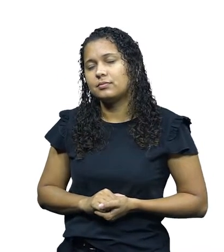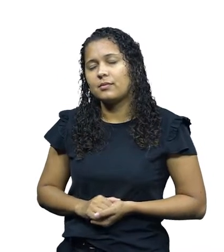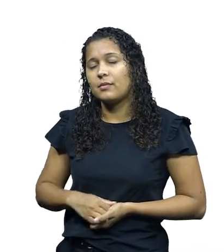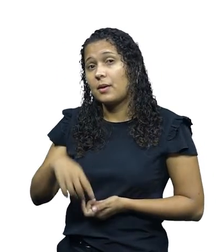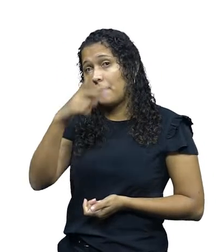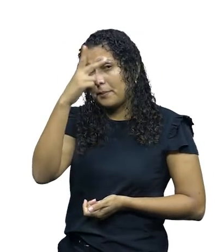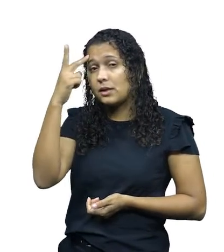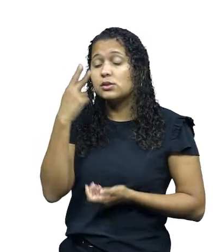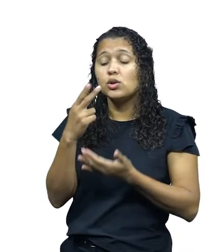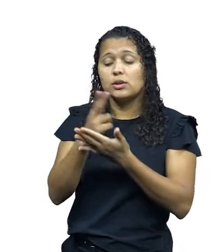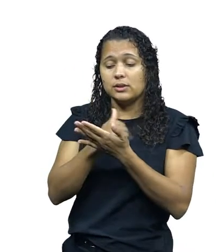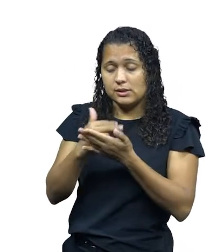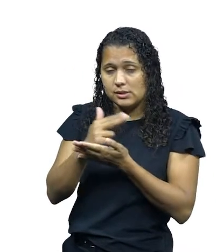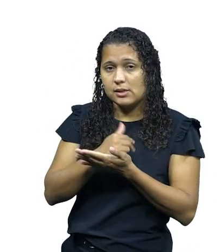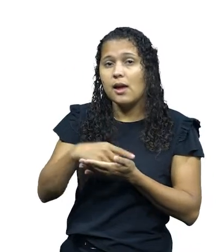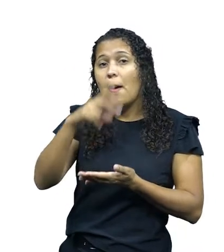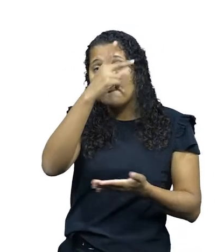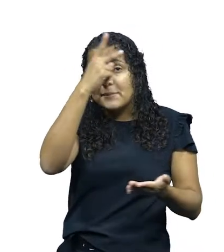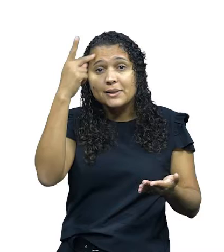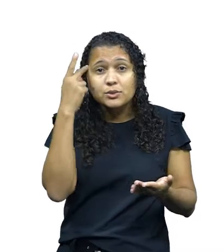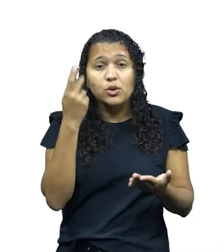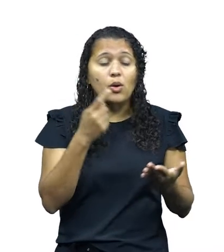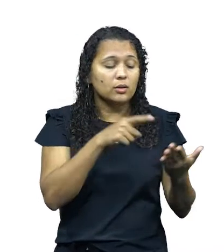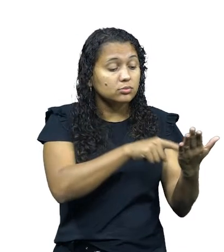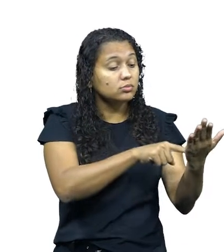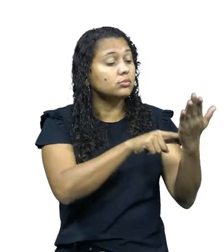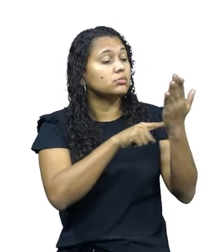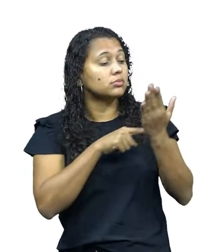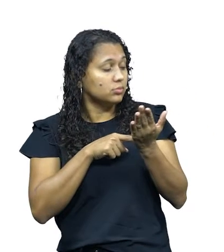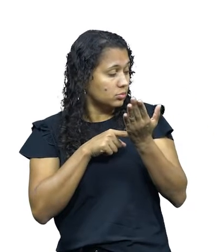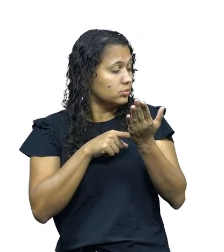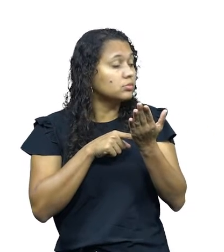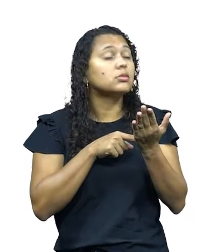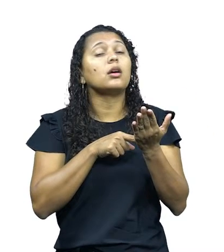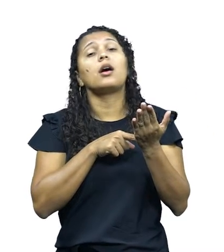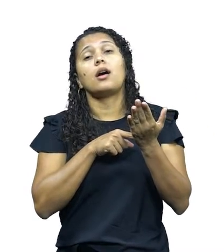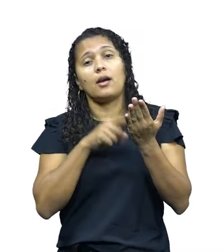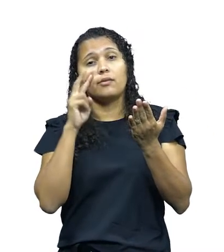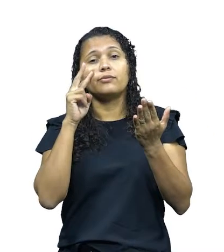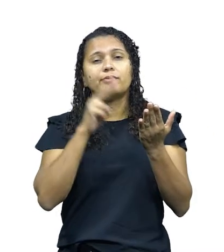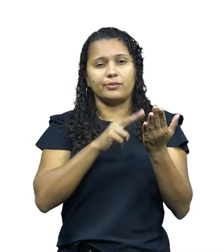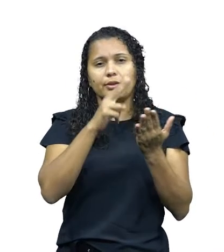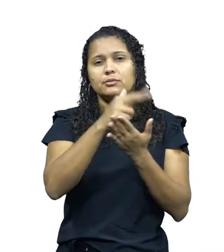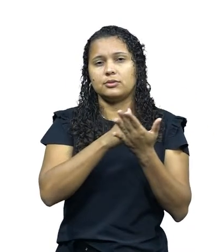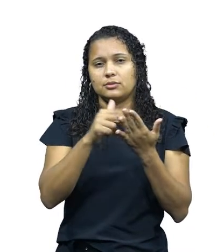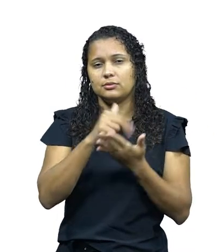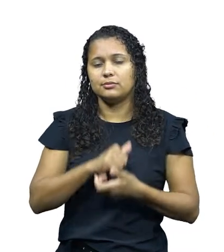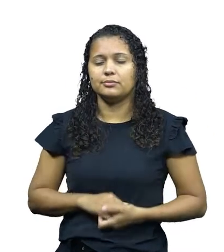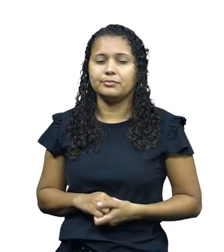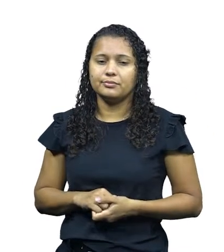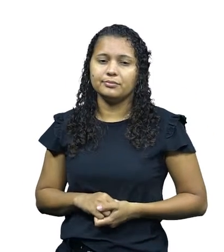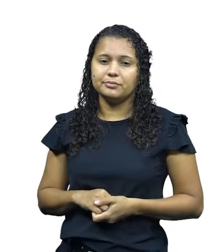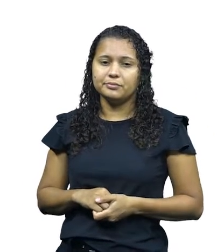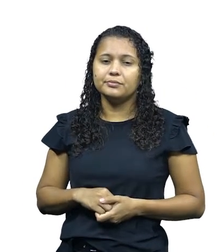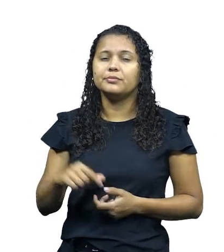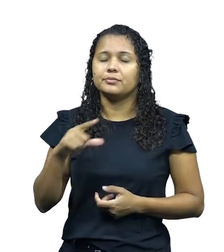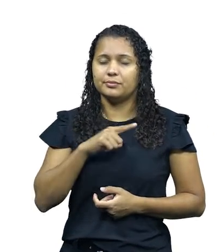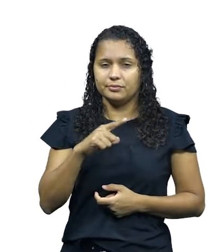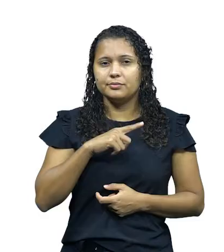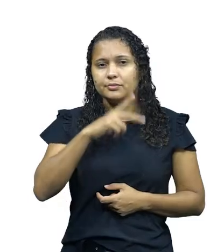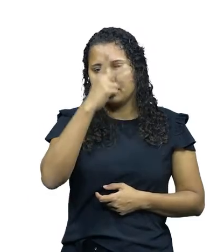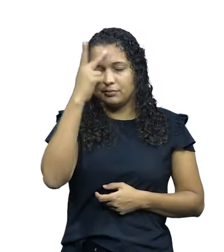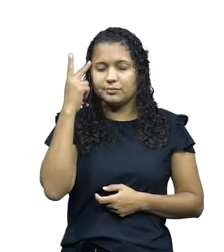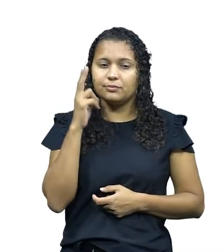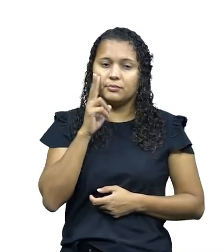tanto a pessoa que desenha quanto a pessoa que precisa estar analisando aquele objeto, aquele material. Então, nós temos